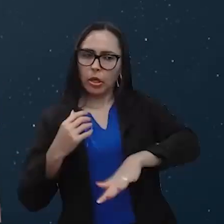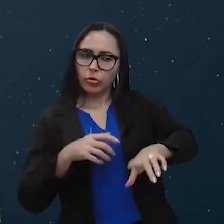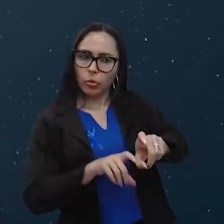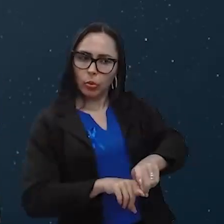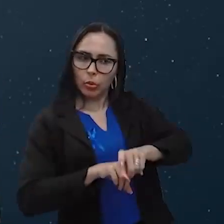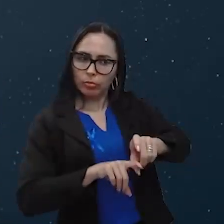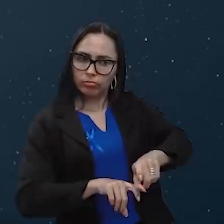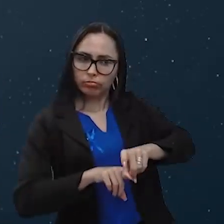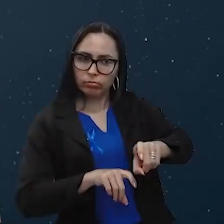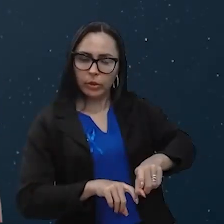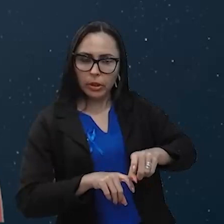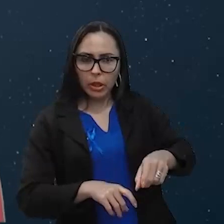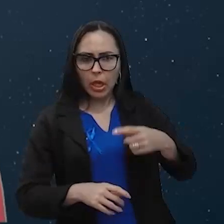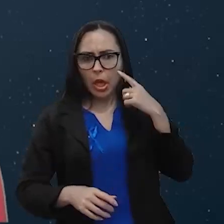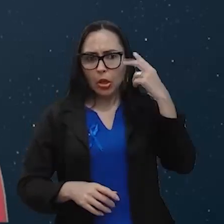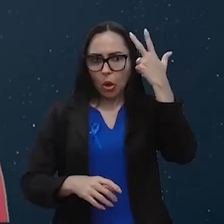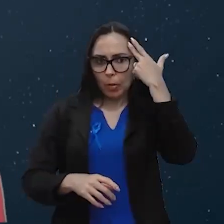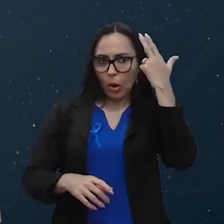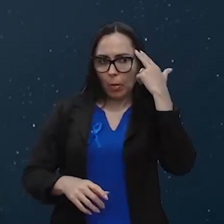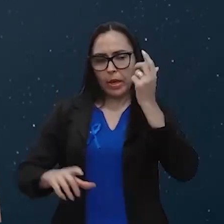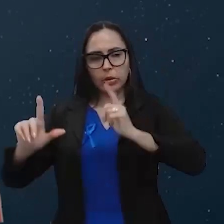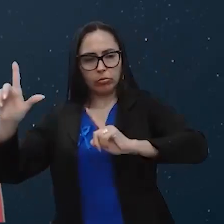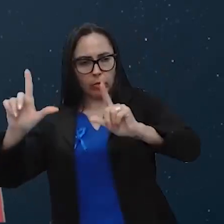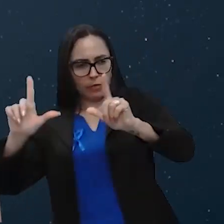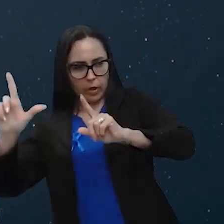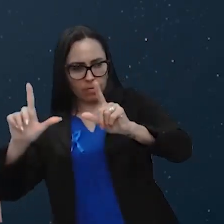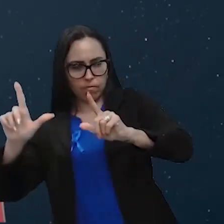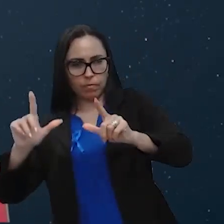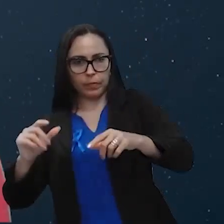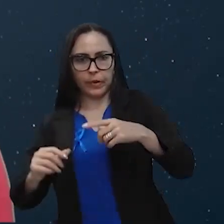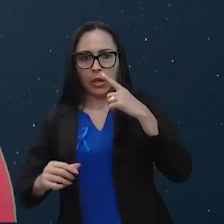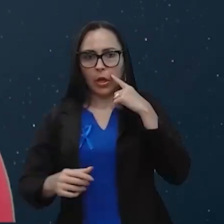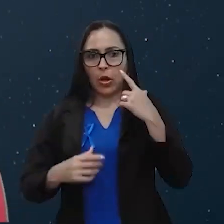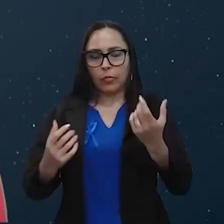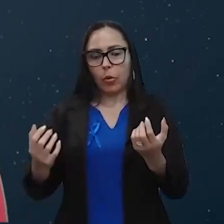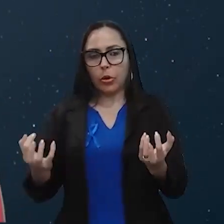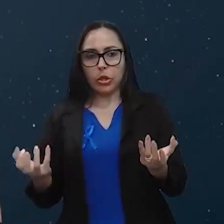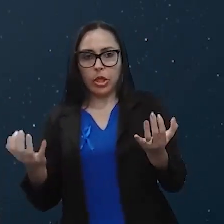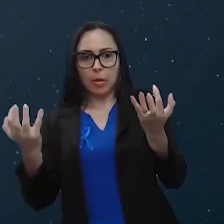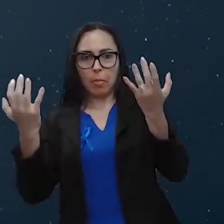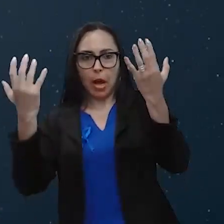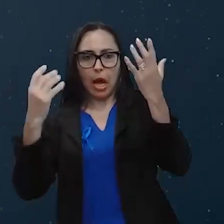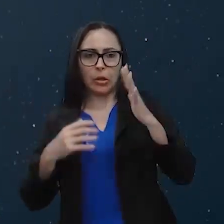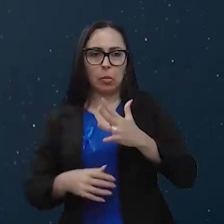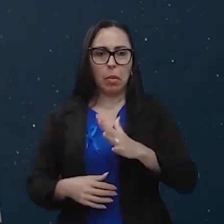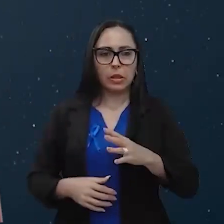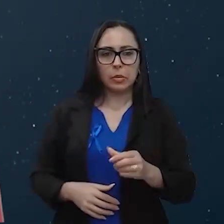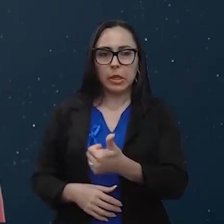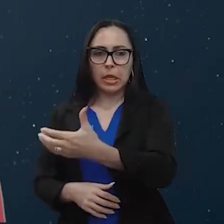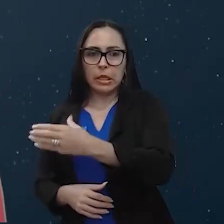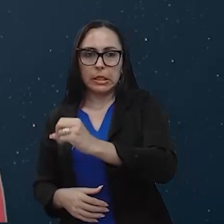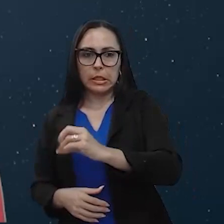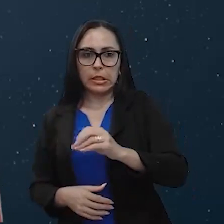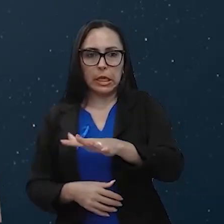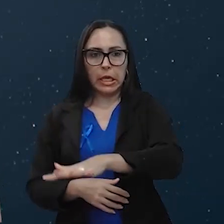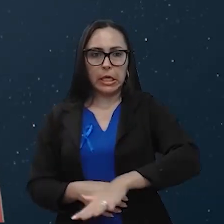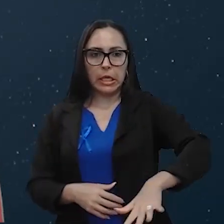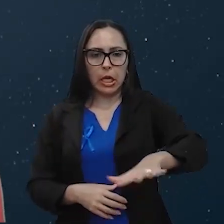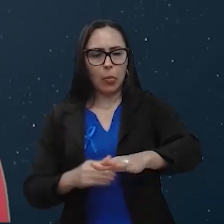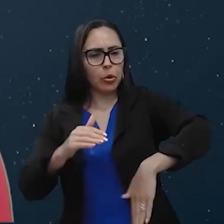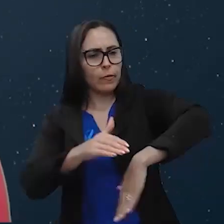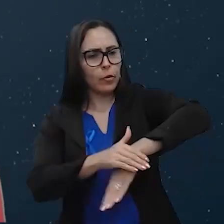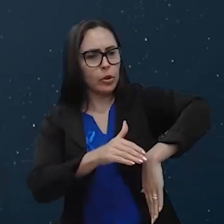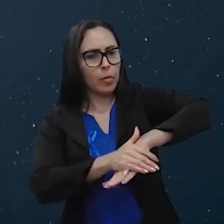telejornal passa para a gente a seguinte informação: foram queimados o equivalente a 100 campos de futebol. E aí, você